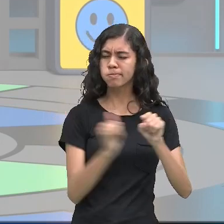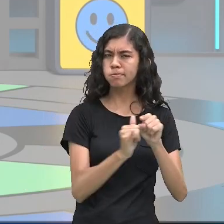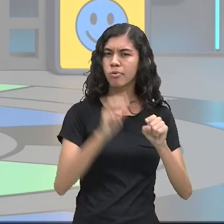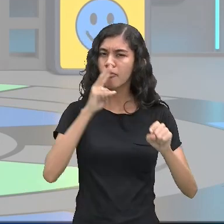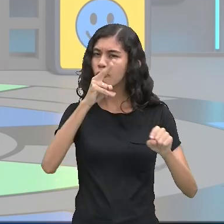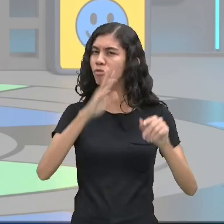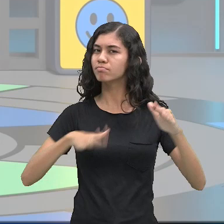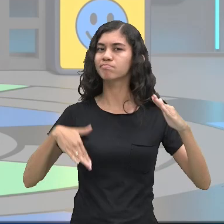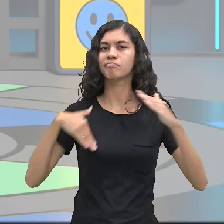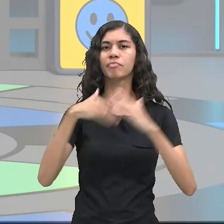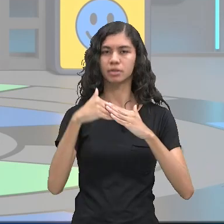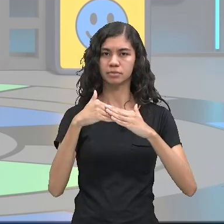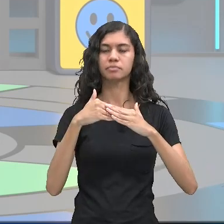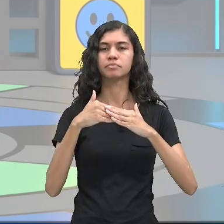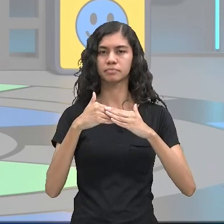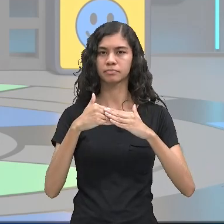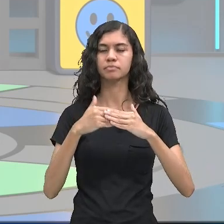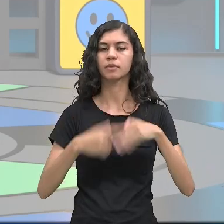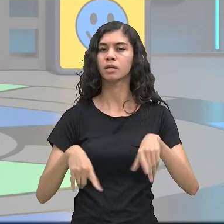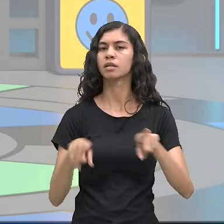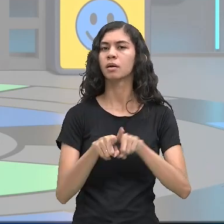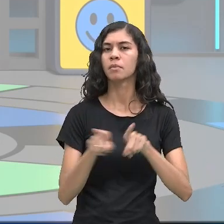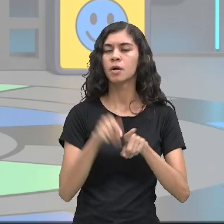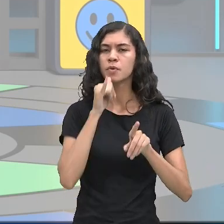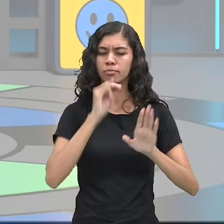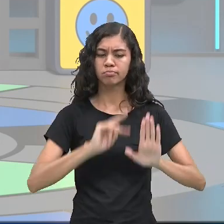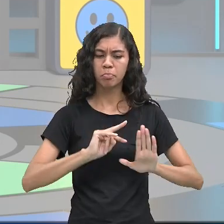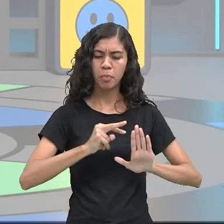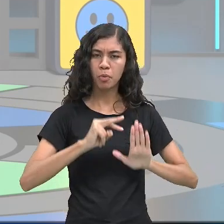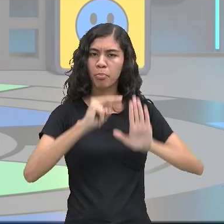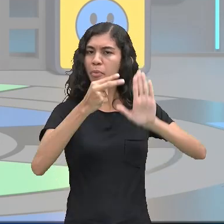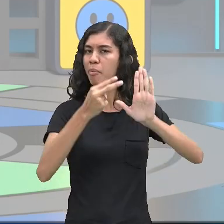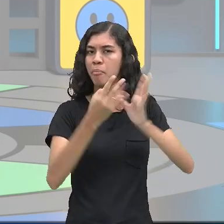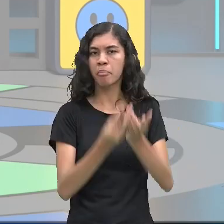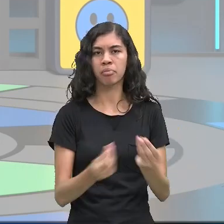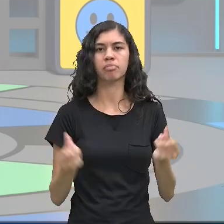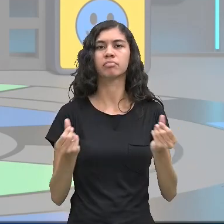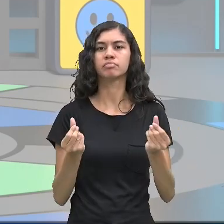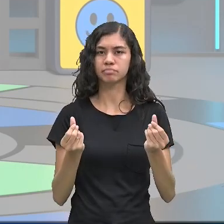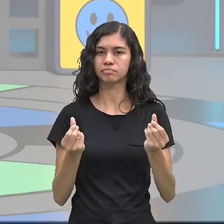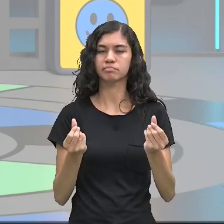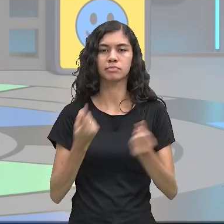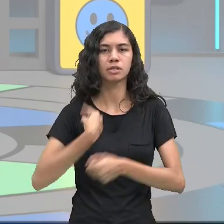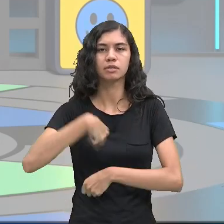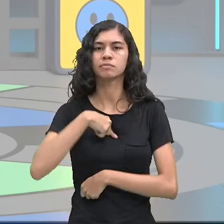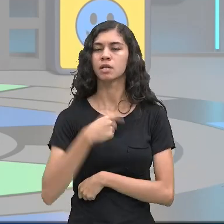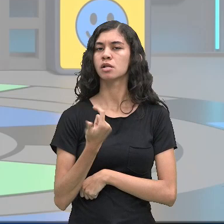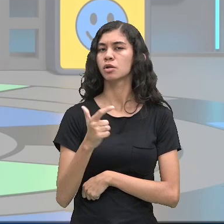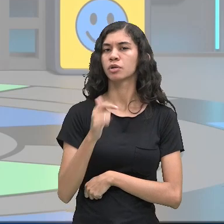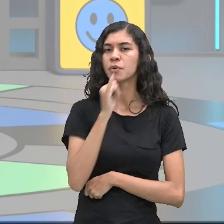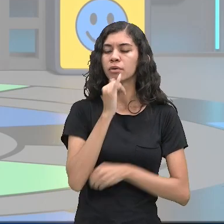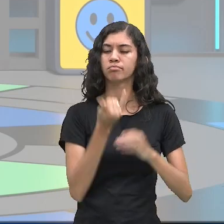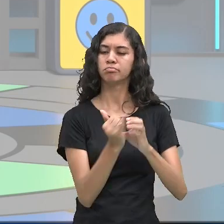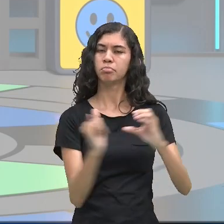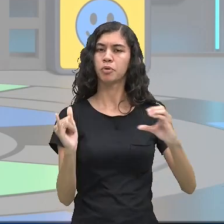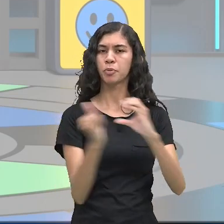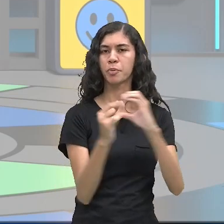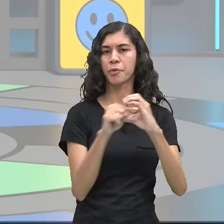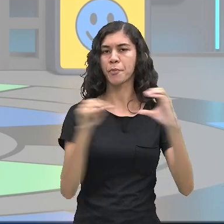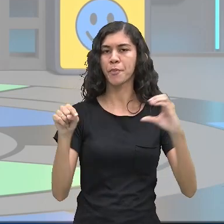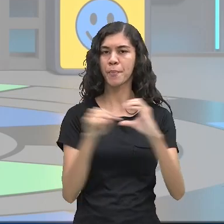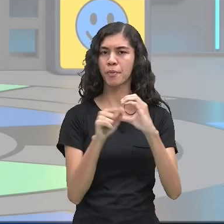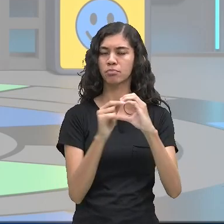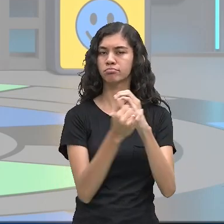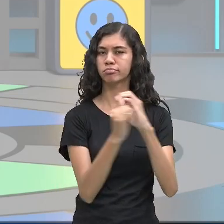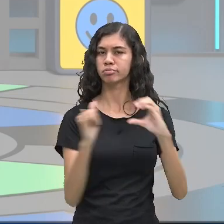esse gerador e obtivemos que toda a potência gerada vai ser dissipada, porque afinal nós não temos circulação aí de energia. Só